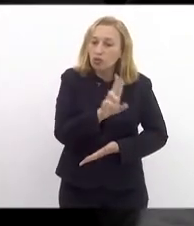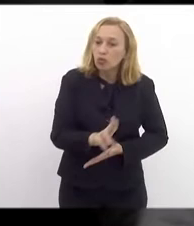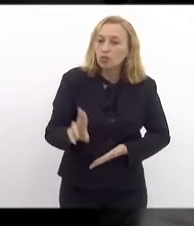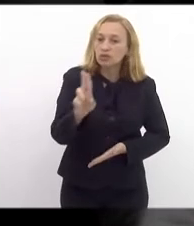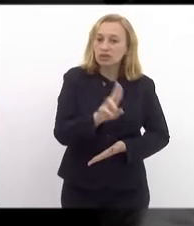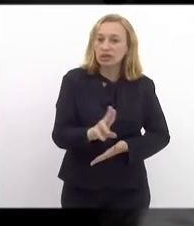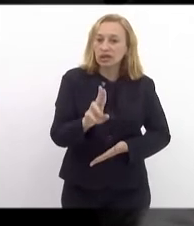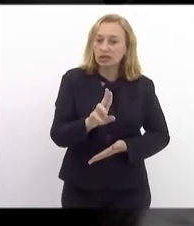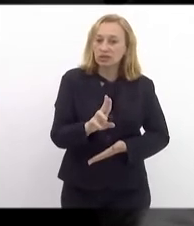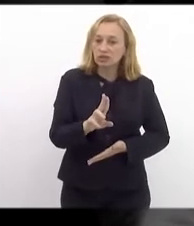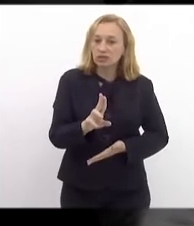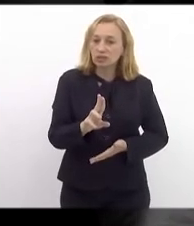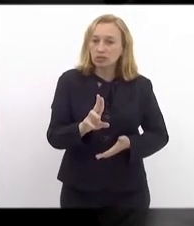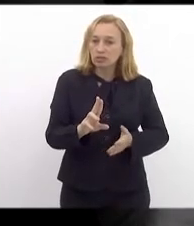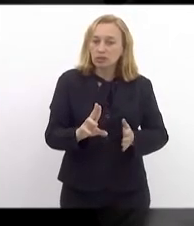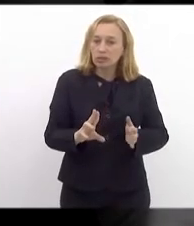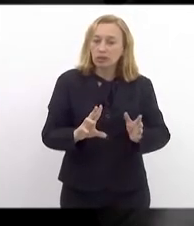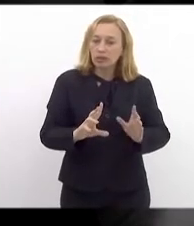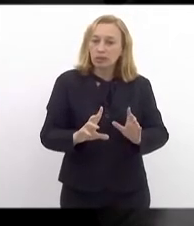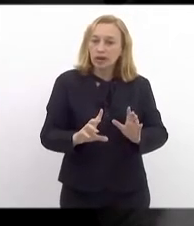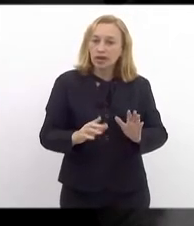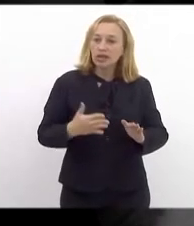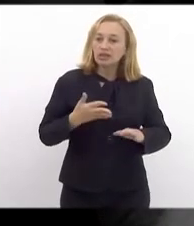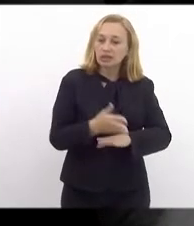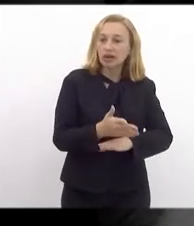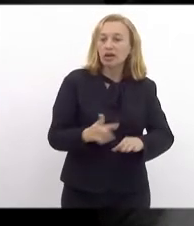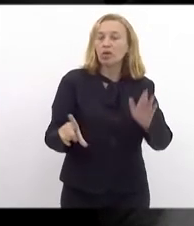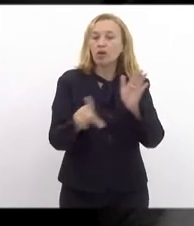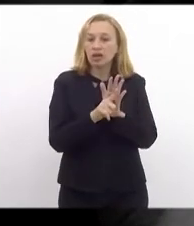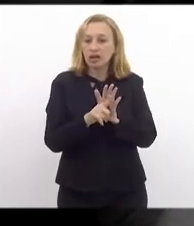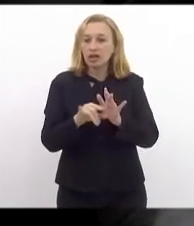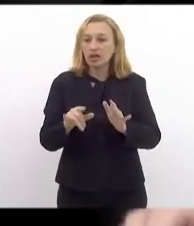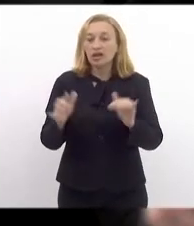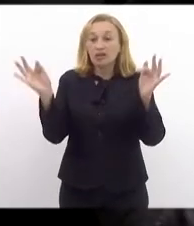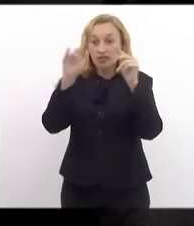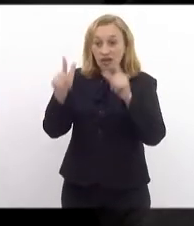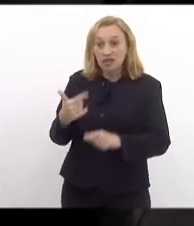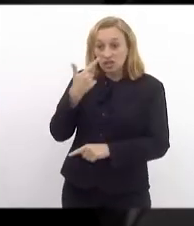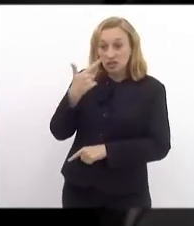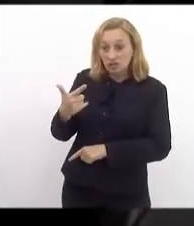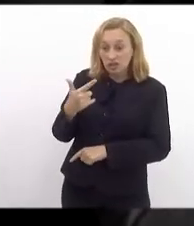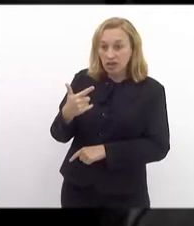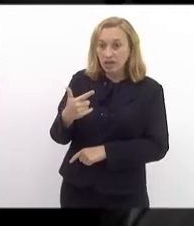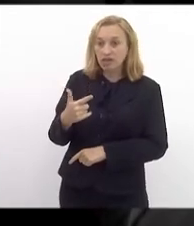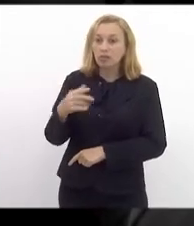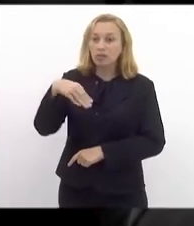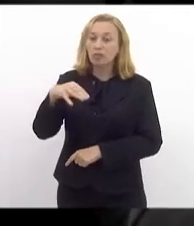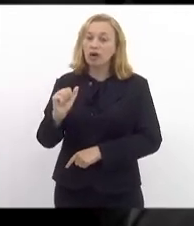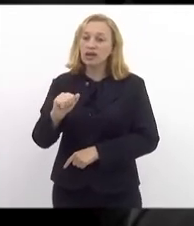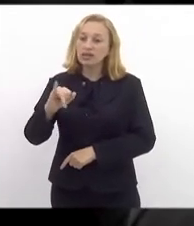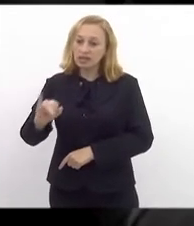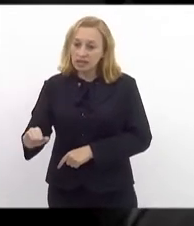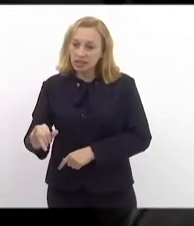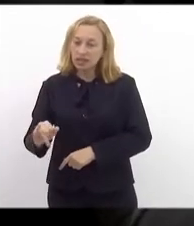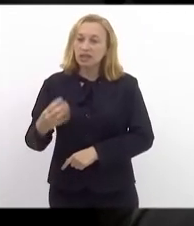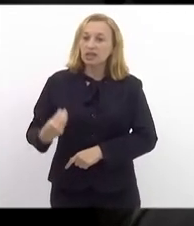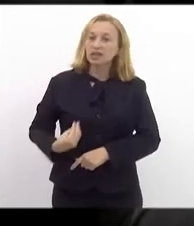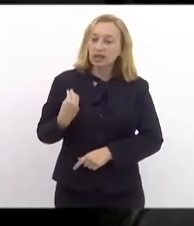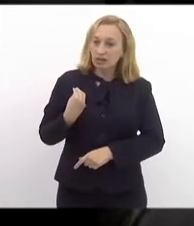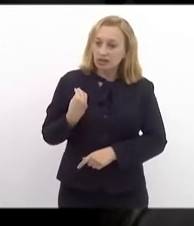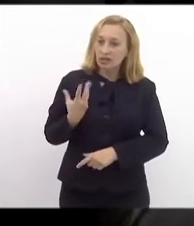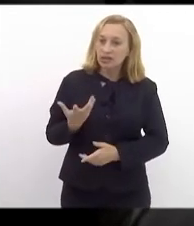dessa construção Fico feliz de ver o Moacir e agora na vida privada né a gente não tente dor